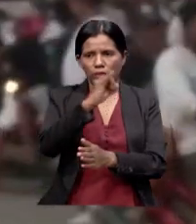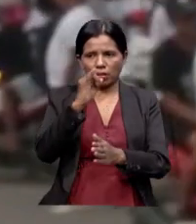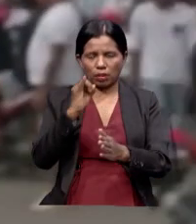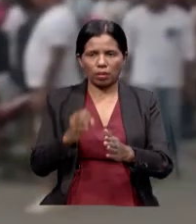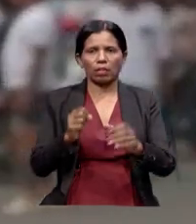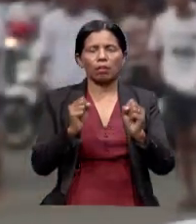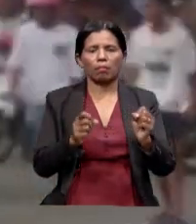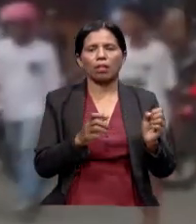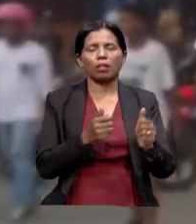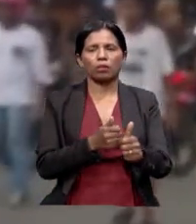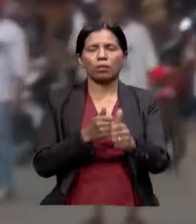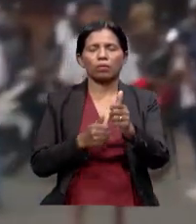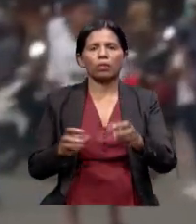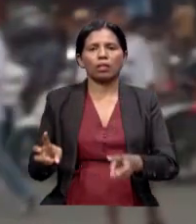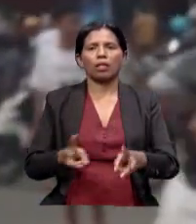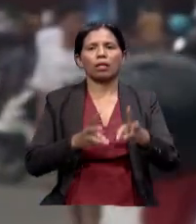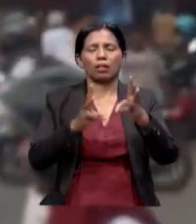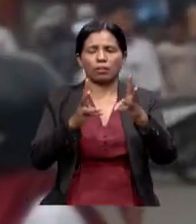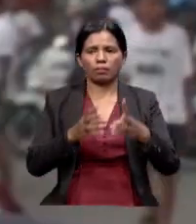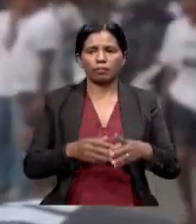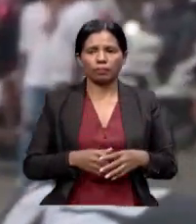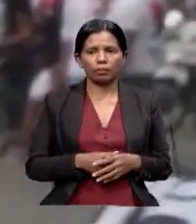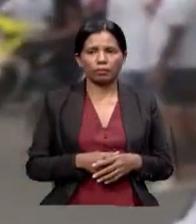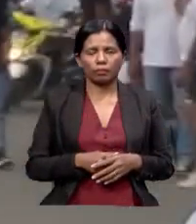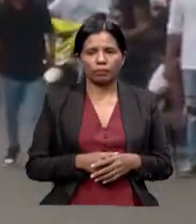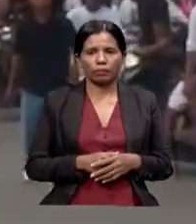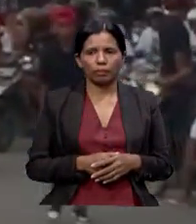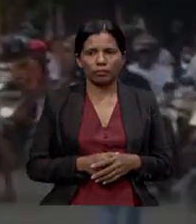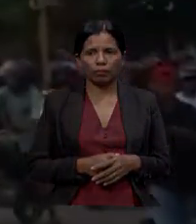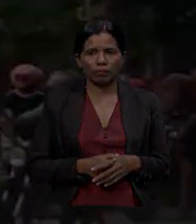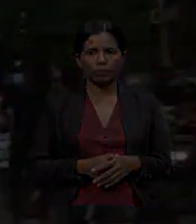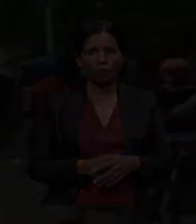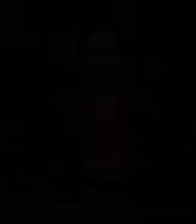nebele processa tur dalan legal. Adertu Simenis, benvindu Simenis, GMN.